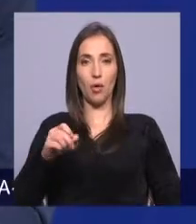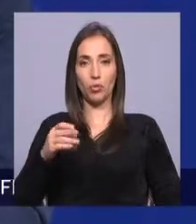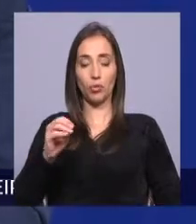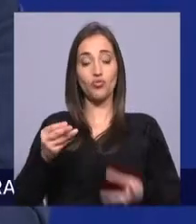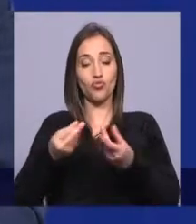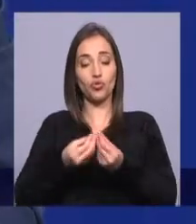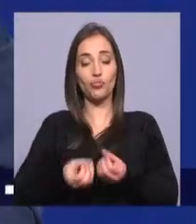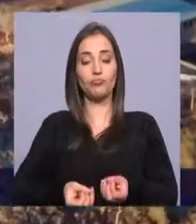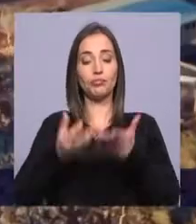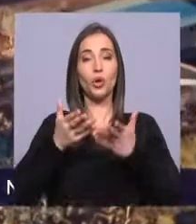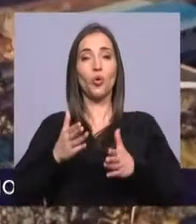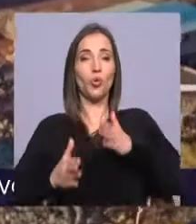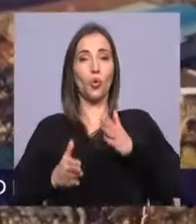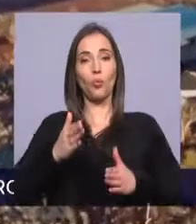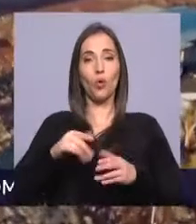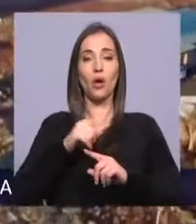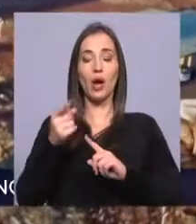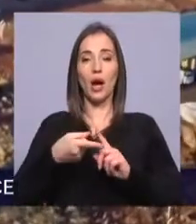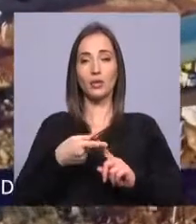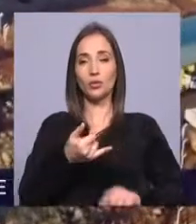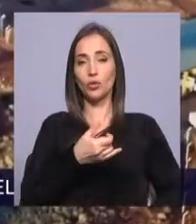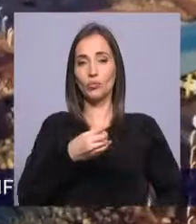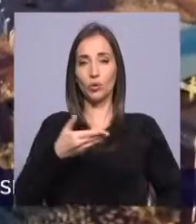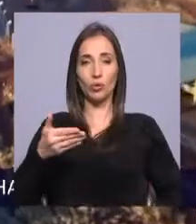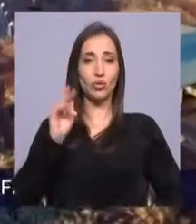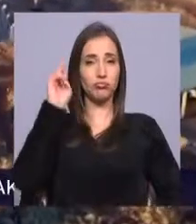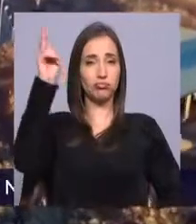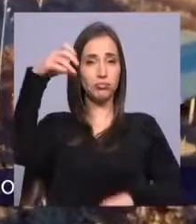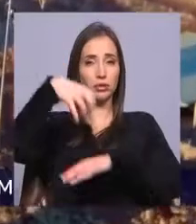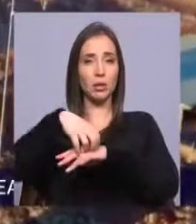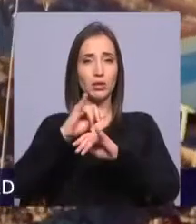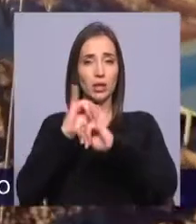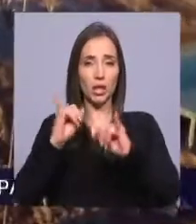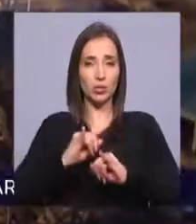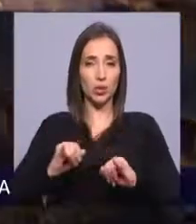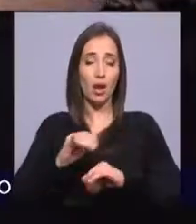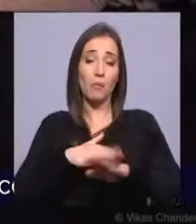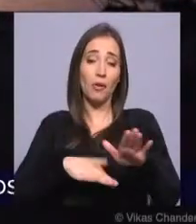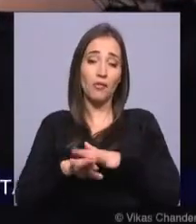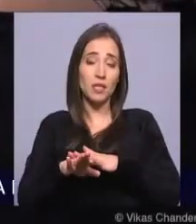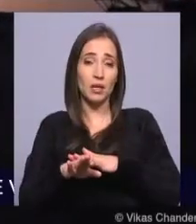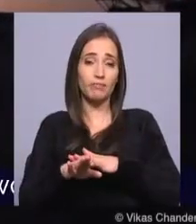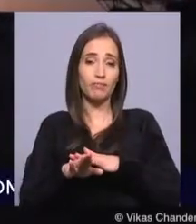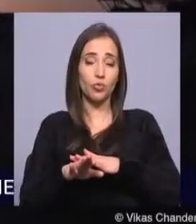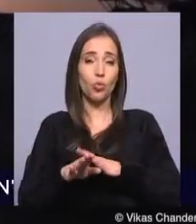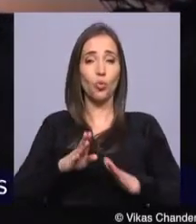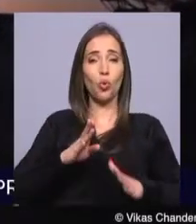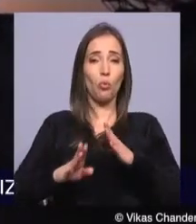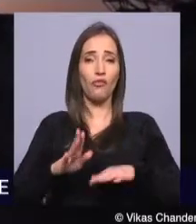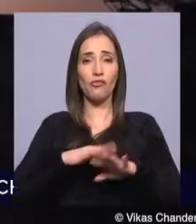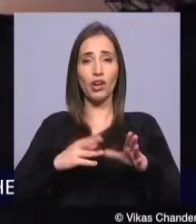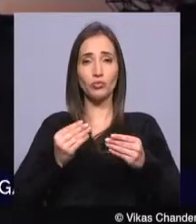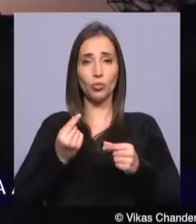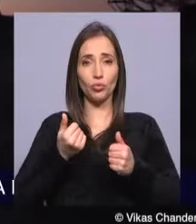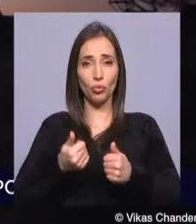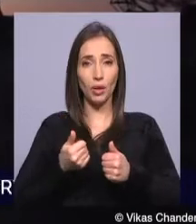em 2011, foi para a Estação Espacial Internacional para fazer aquilo que os robôs fazem muito bem, que é assistir